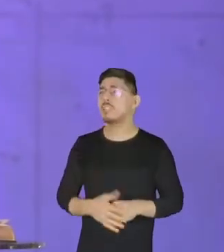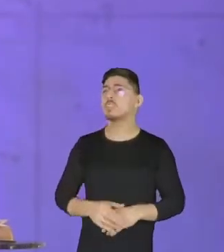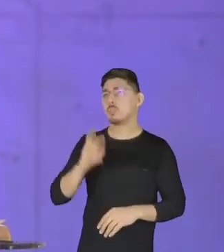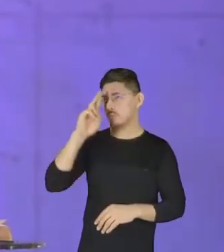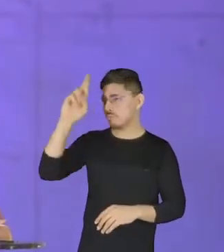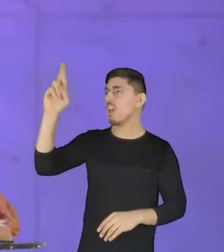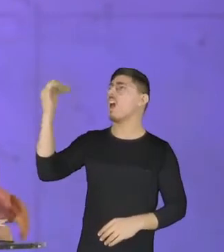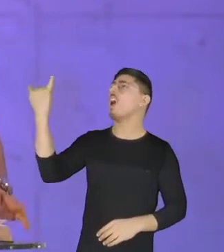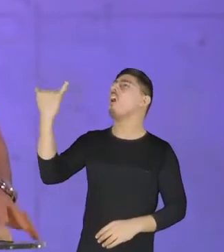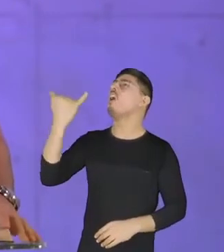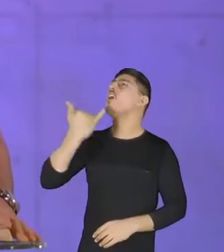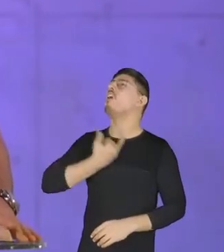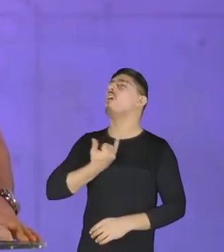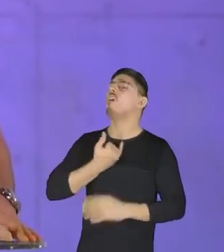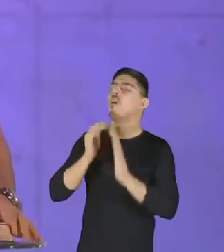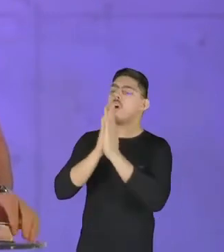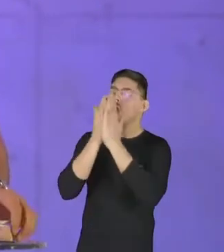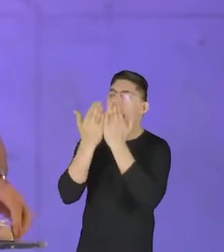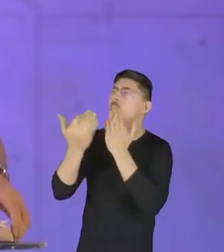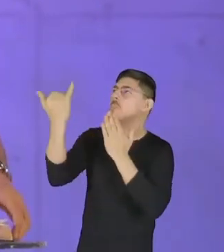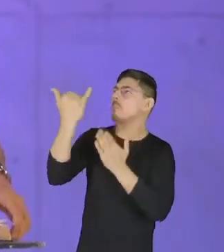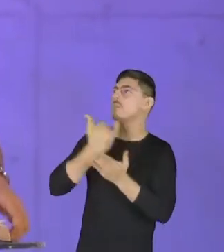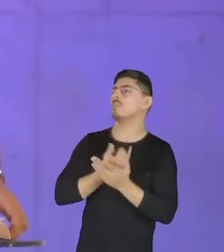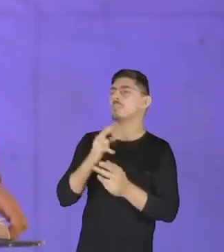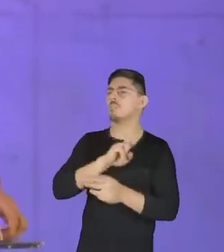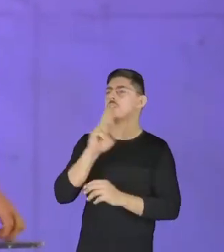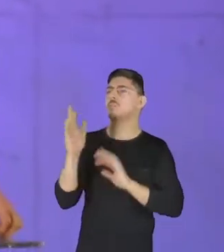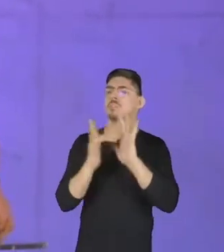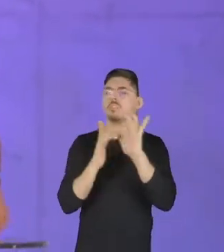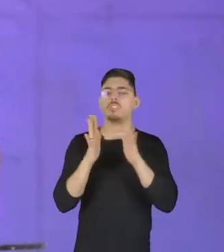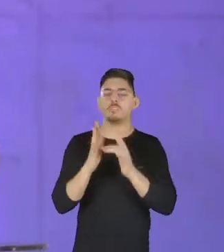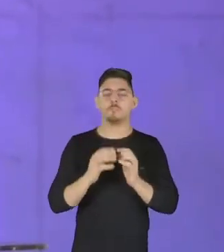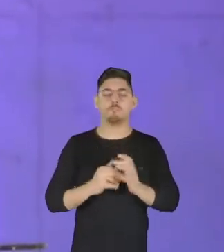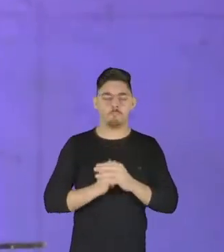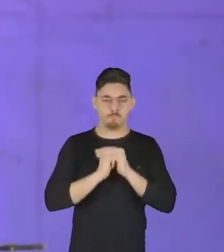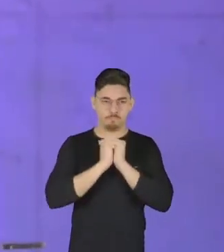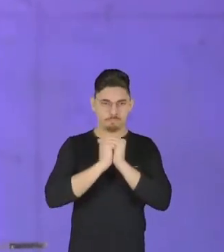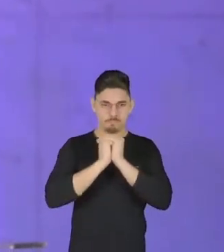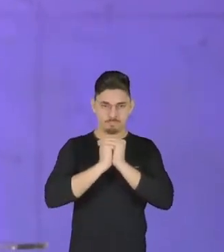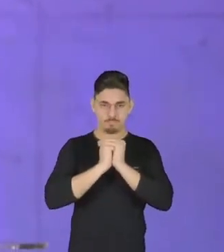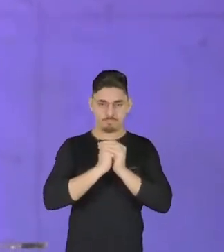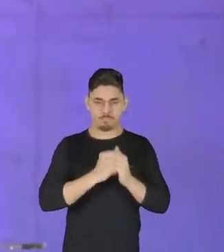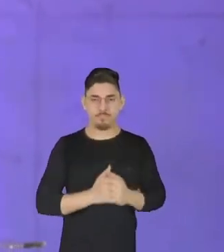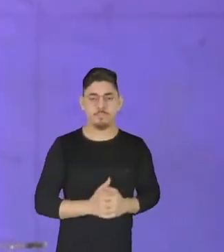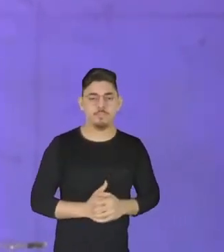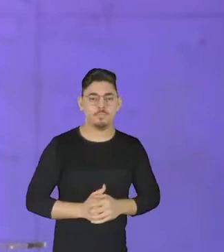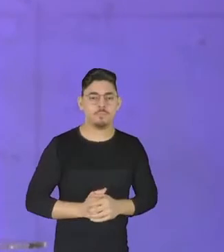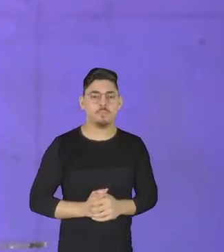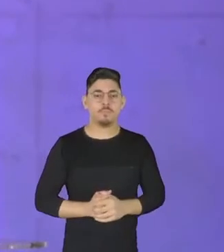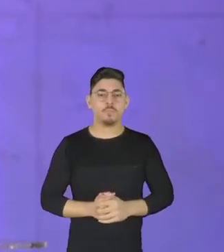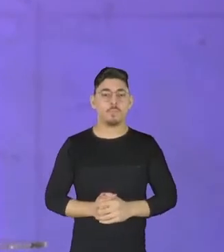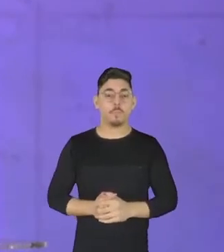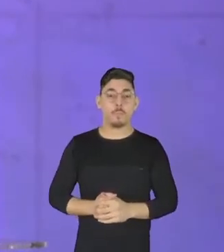fale através da sua palavra. Em nome de Jesus que nós oramos, amém.